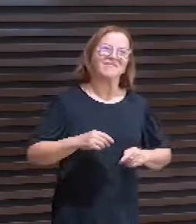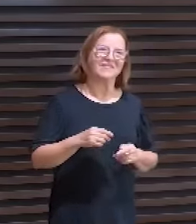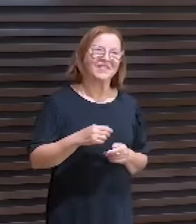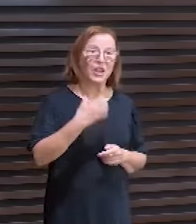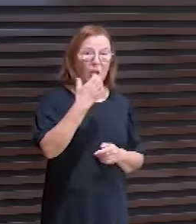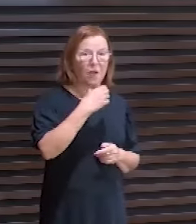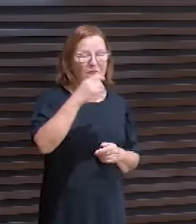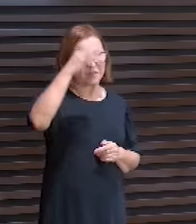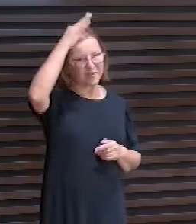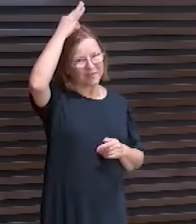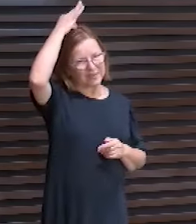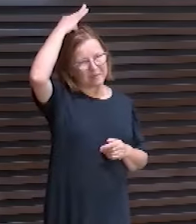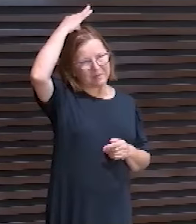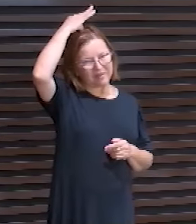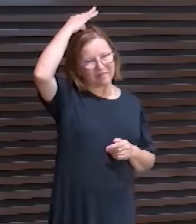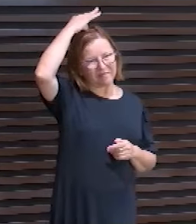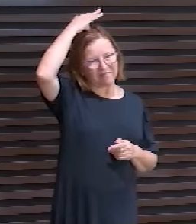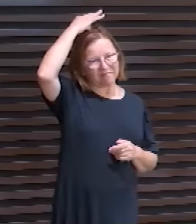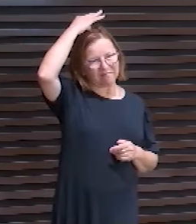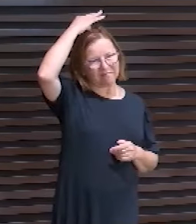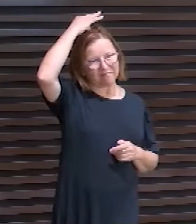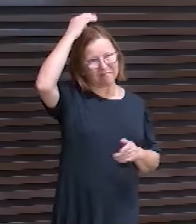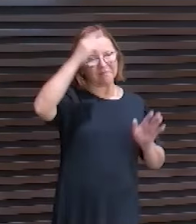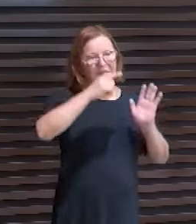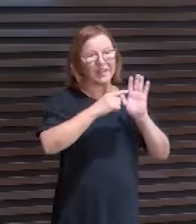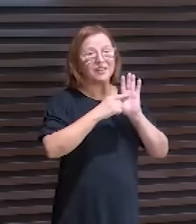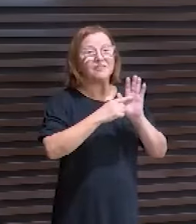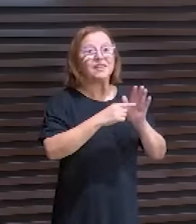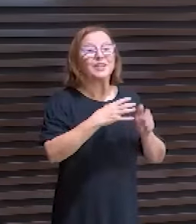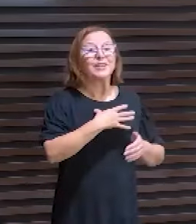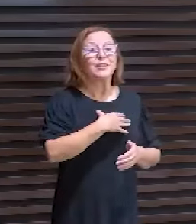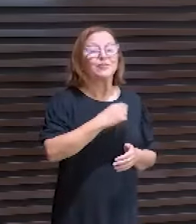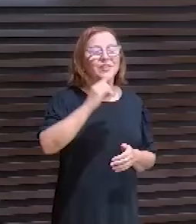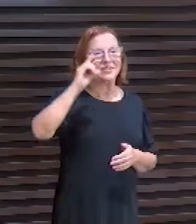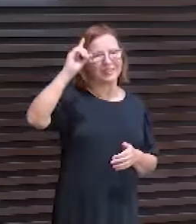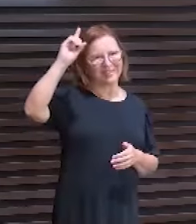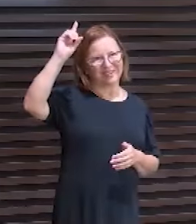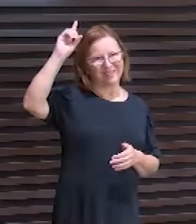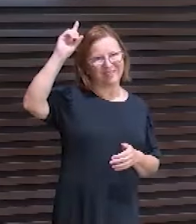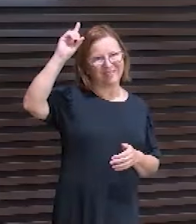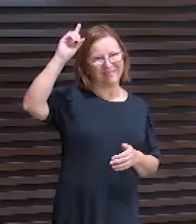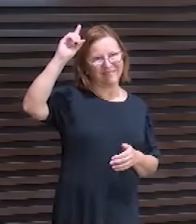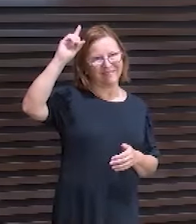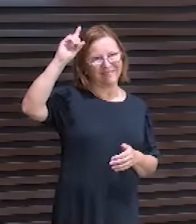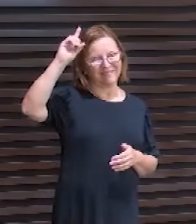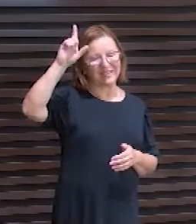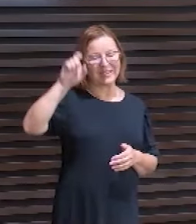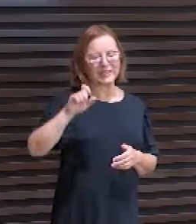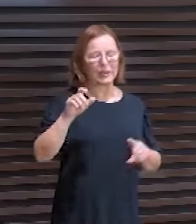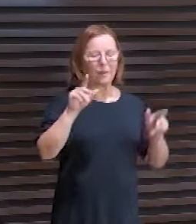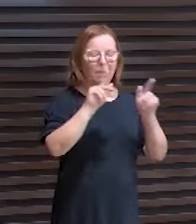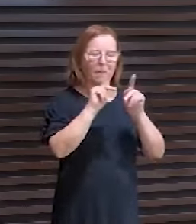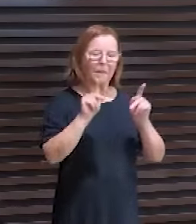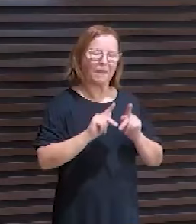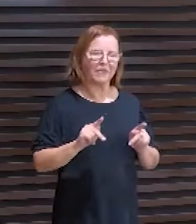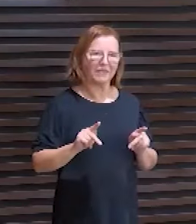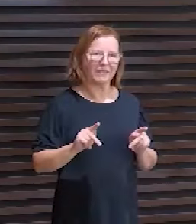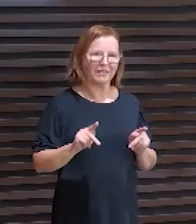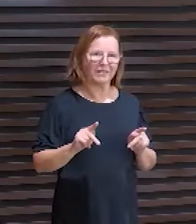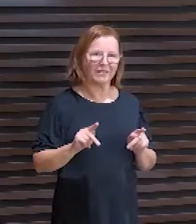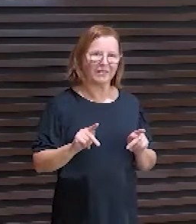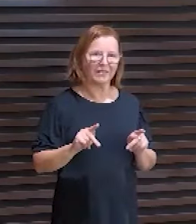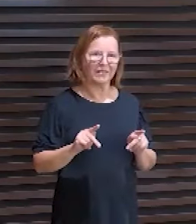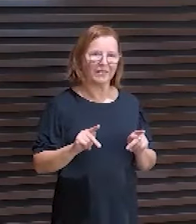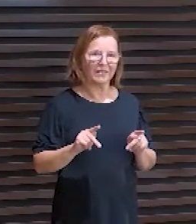espírito senão nos filhos os filhos de Deus são Pacificadores e os e o fruto